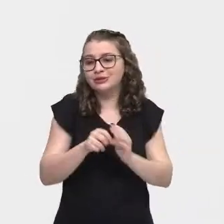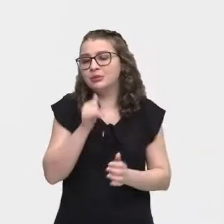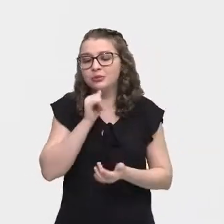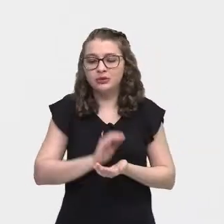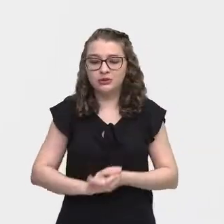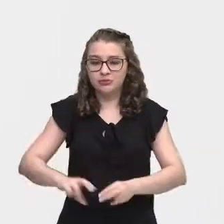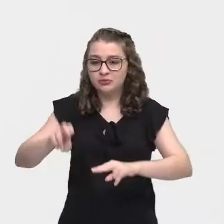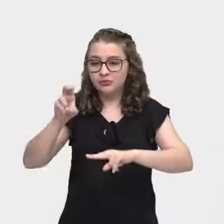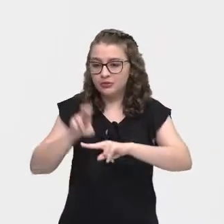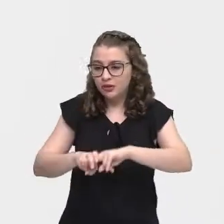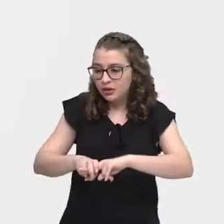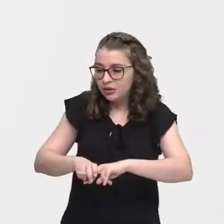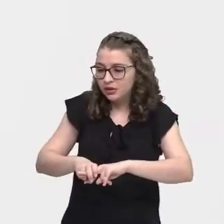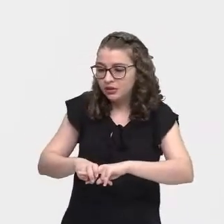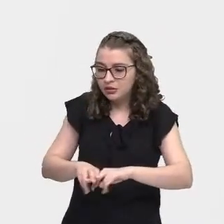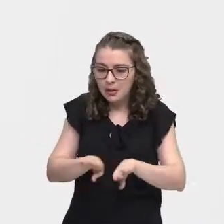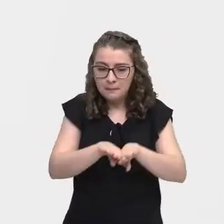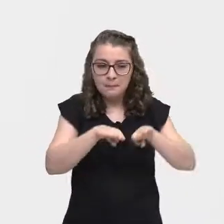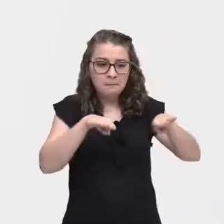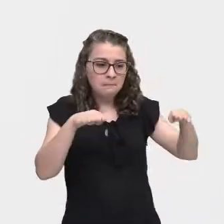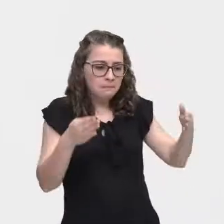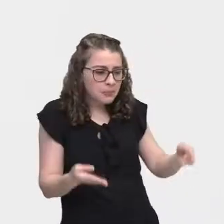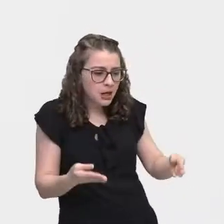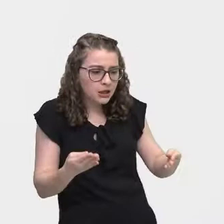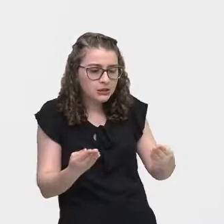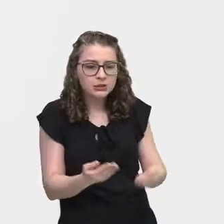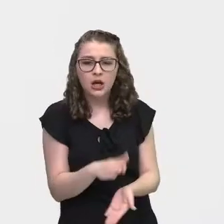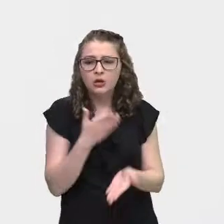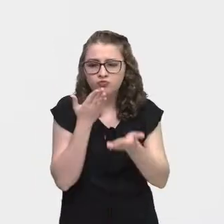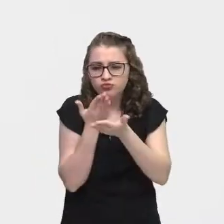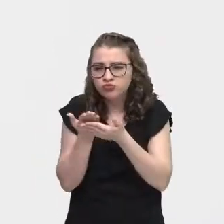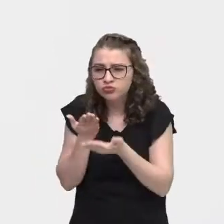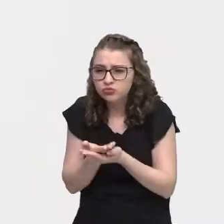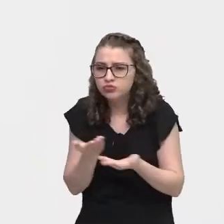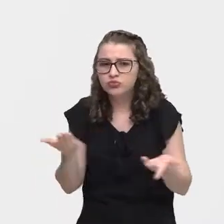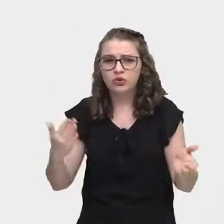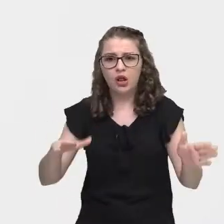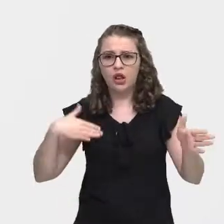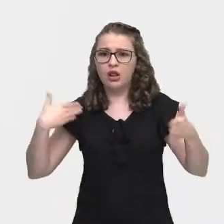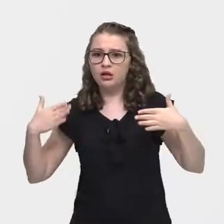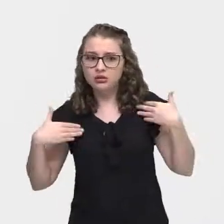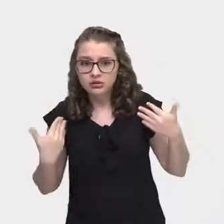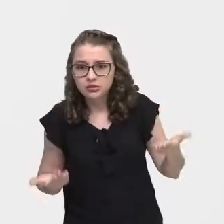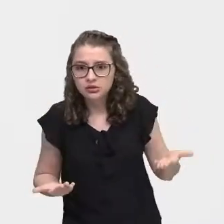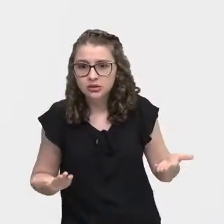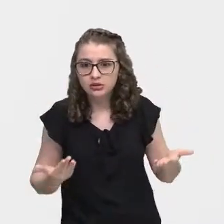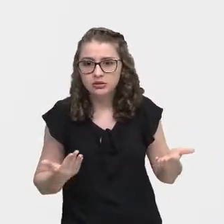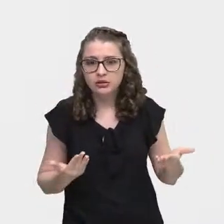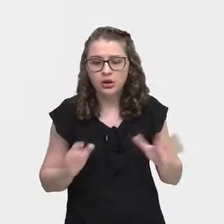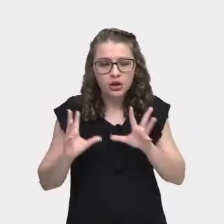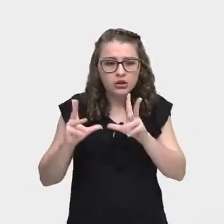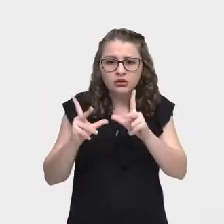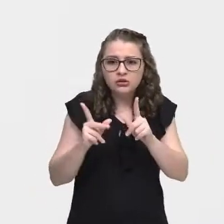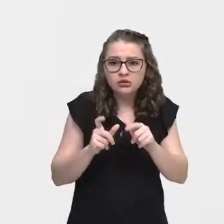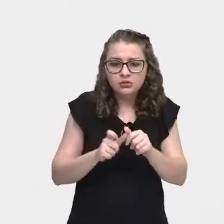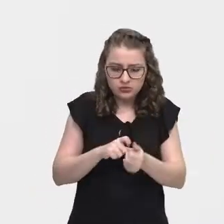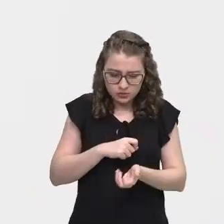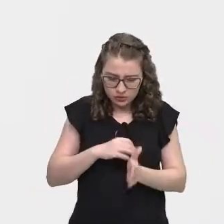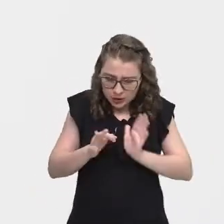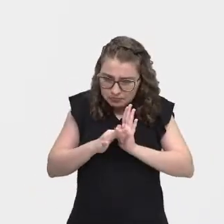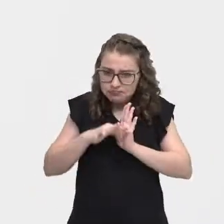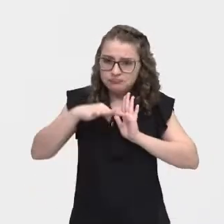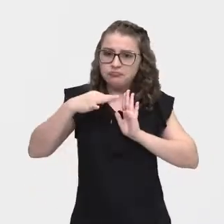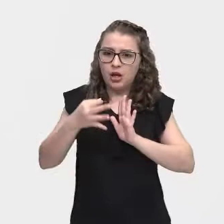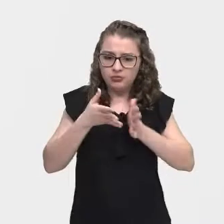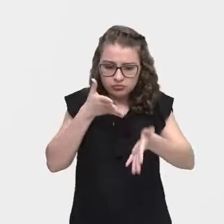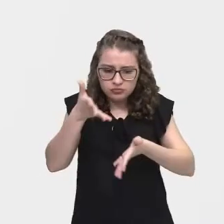Cadeira, mesa, estudo, lazer. Tudo que você falar, tudo que sai da sua boca sai